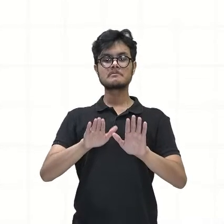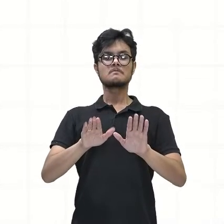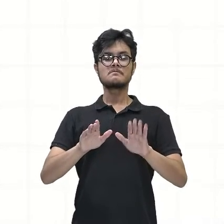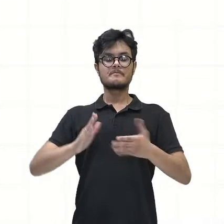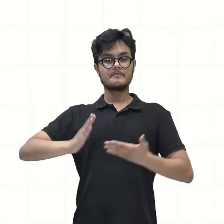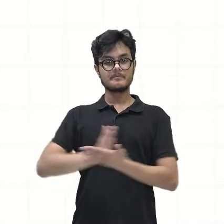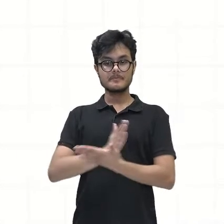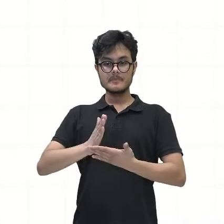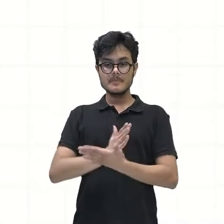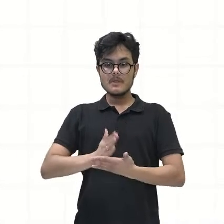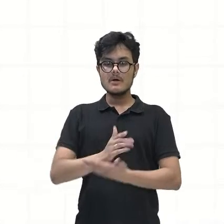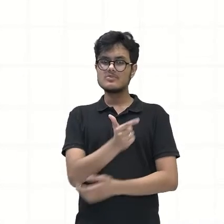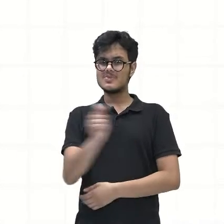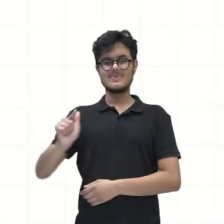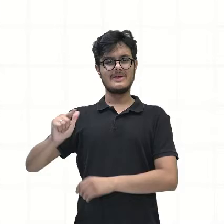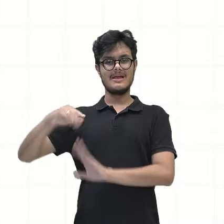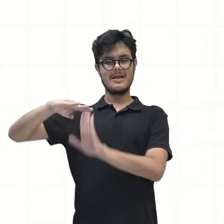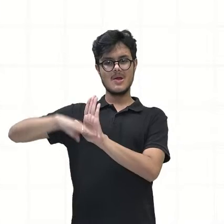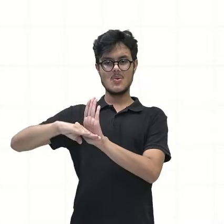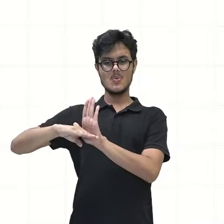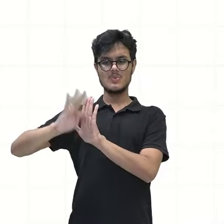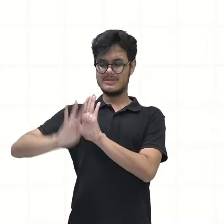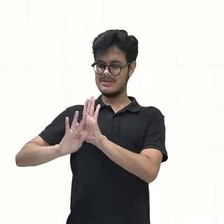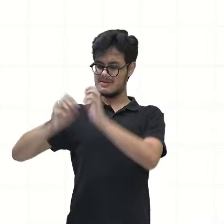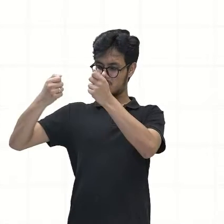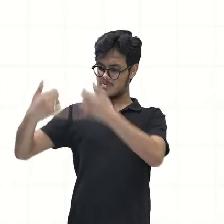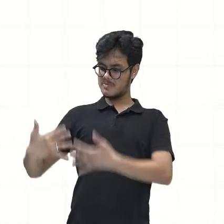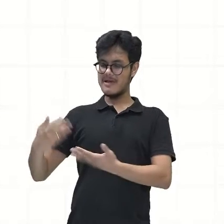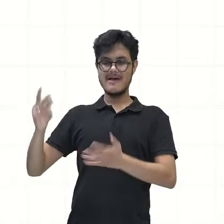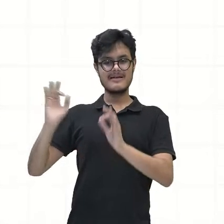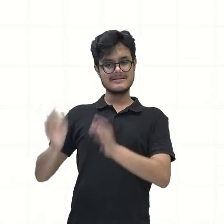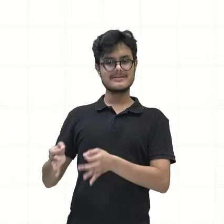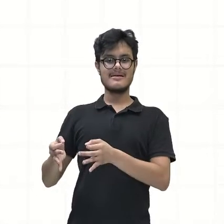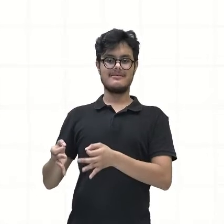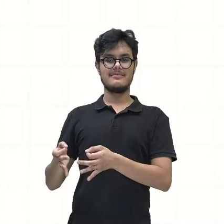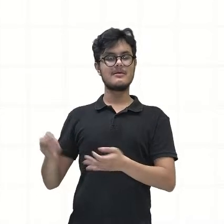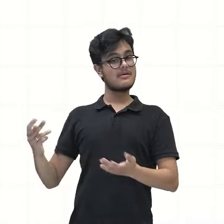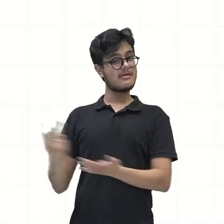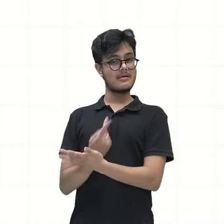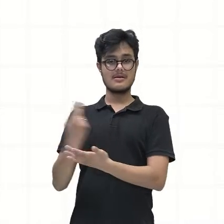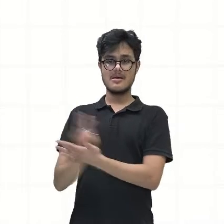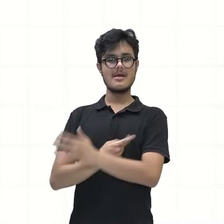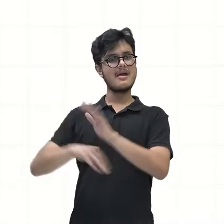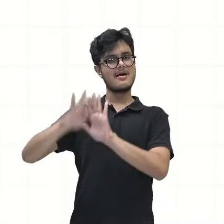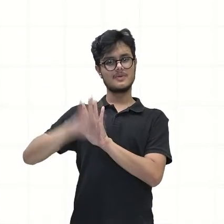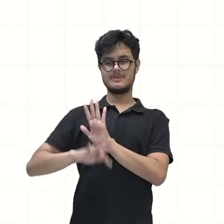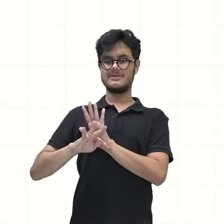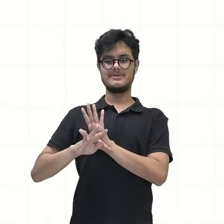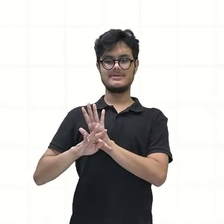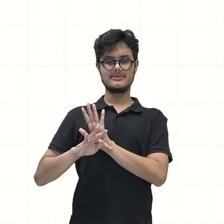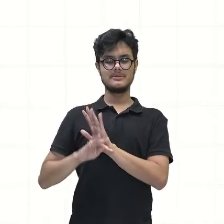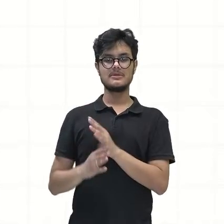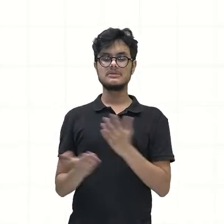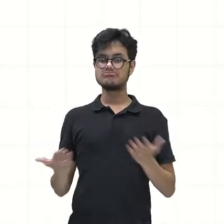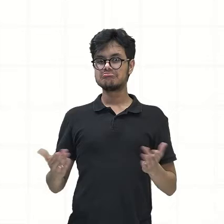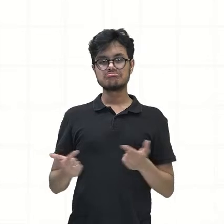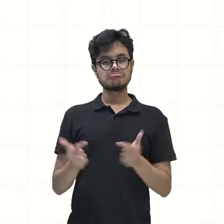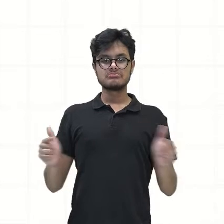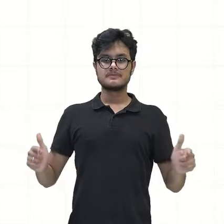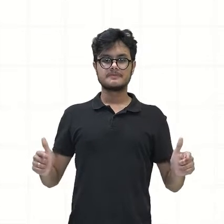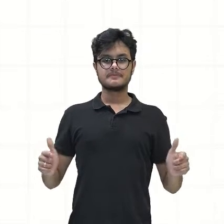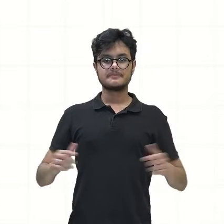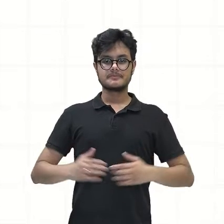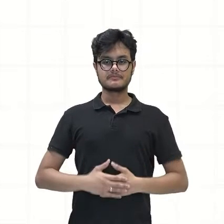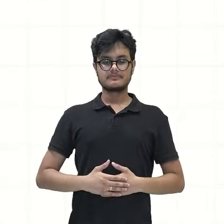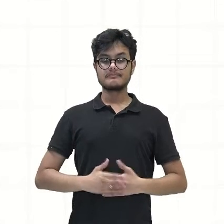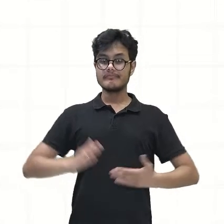legendas não explicadas corretamente. Então, as legendas não estão claras, né? Eixos